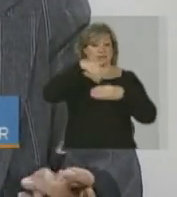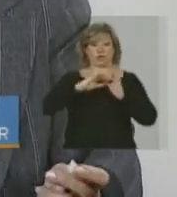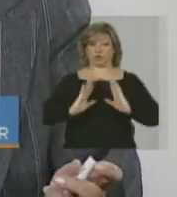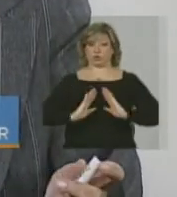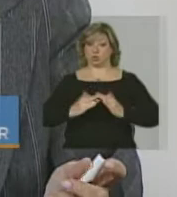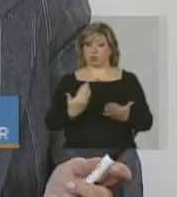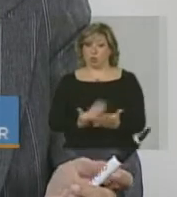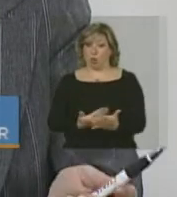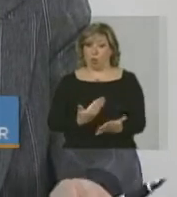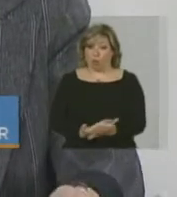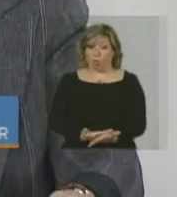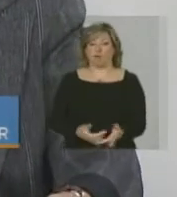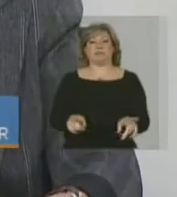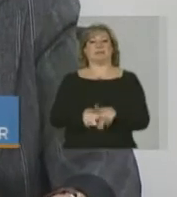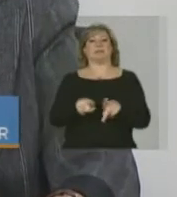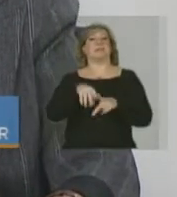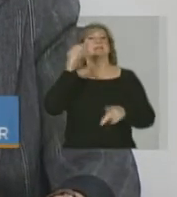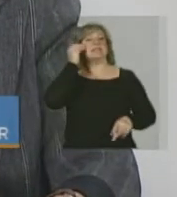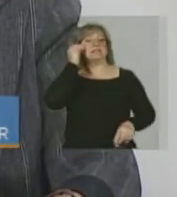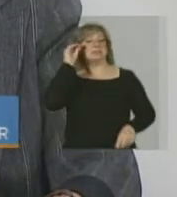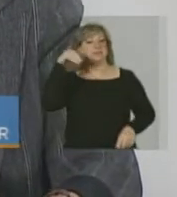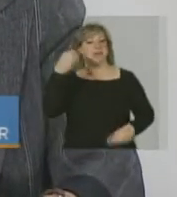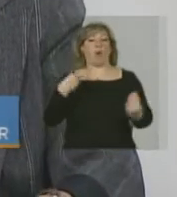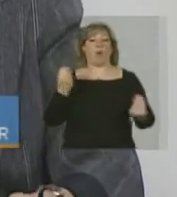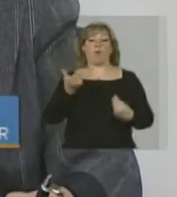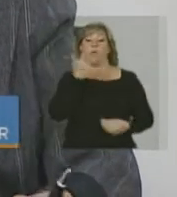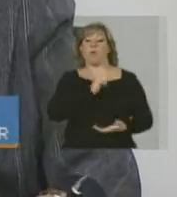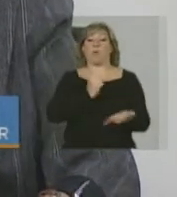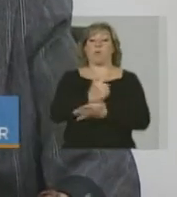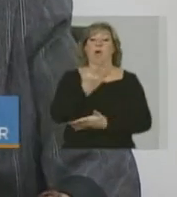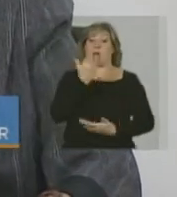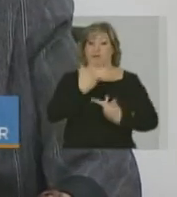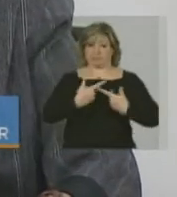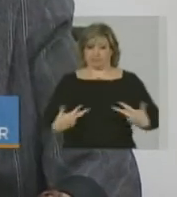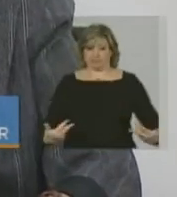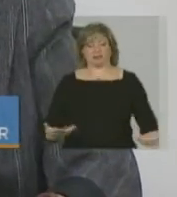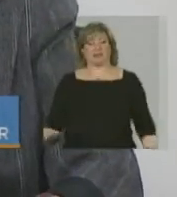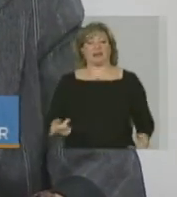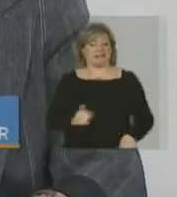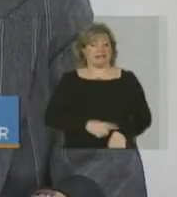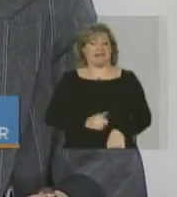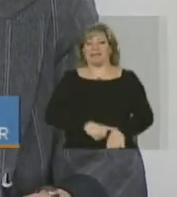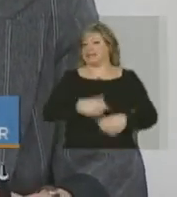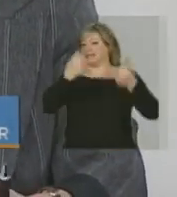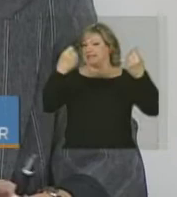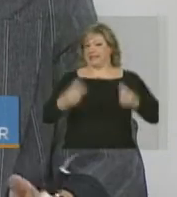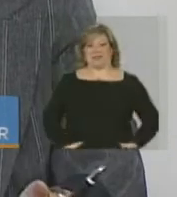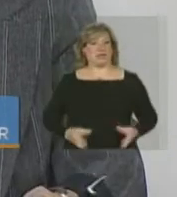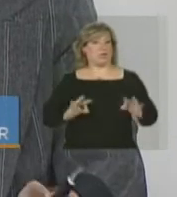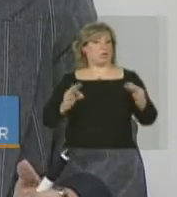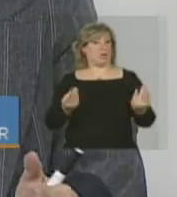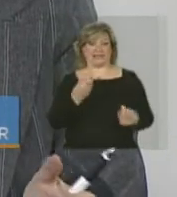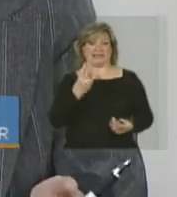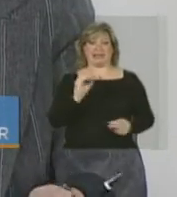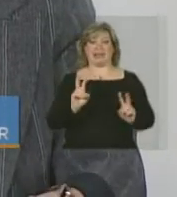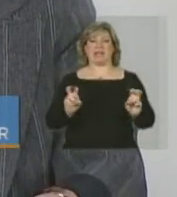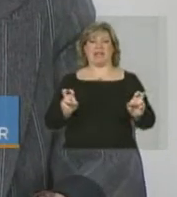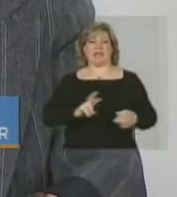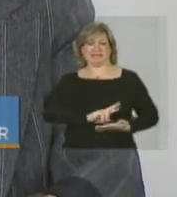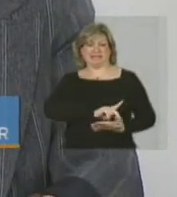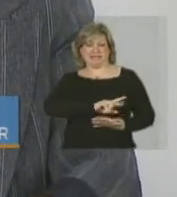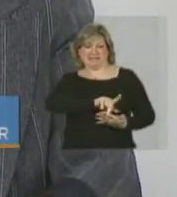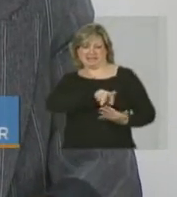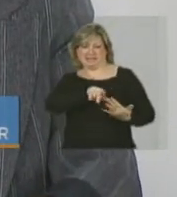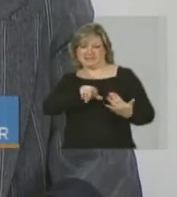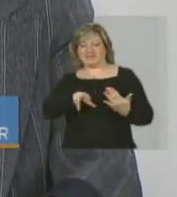as experiências sobre o programa de aquisição de alimentos. Bom, não teríamos nem tempo de mencionar quais são os 30 temas nas